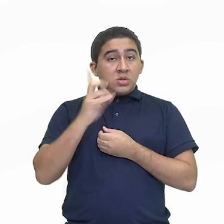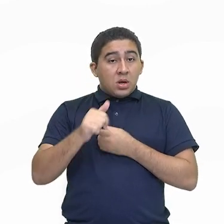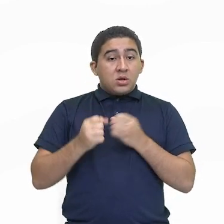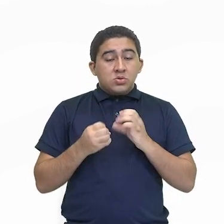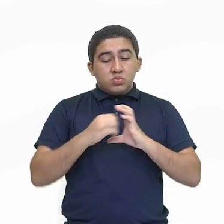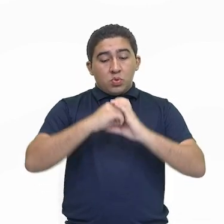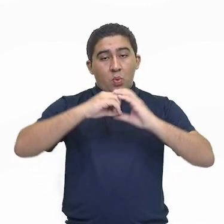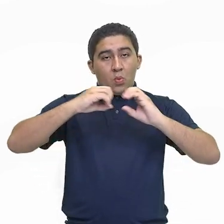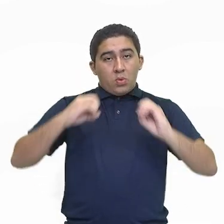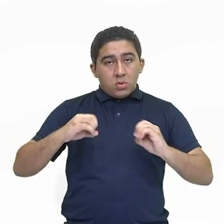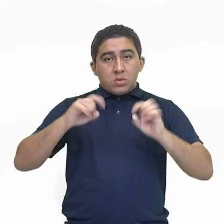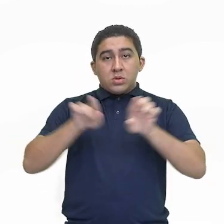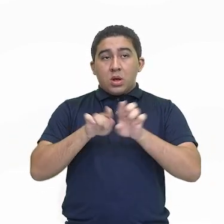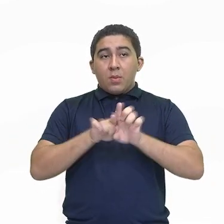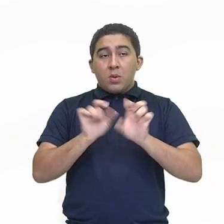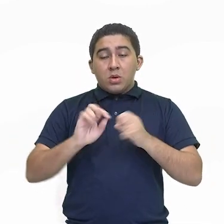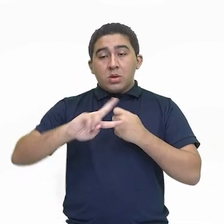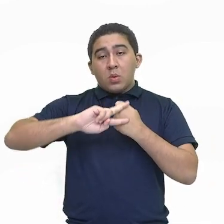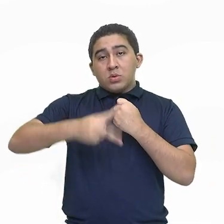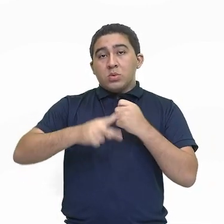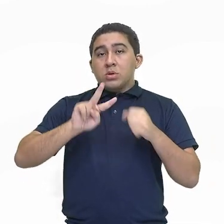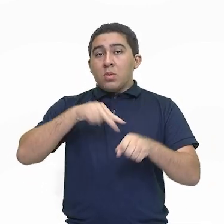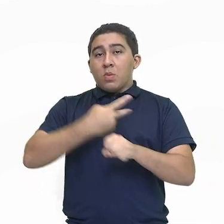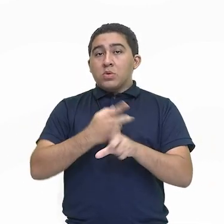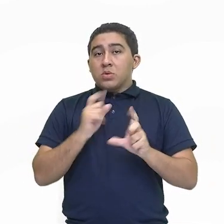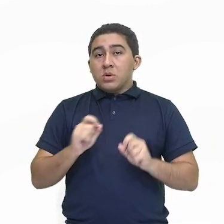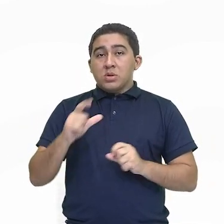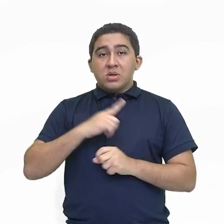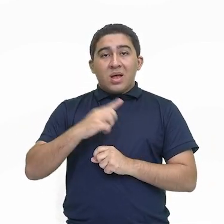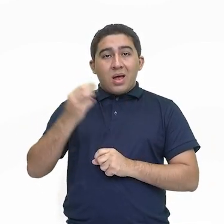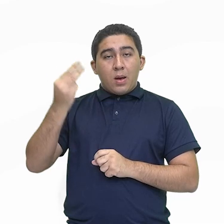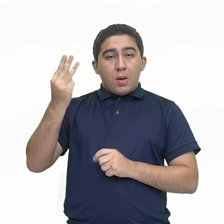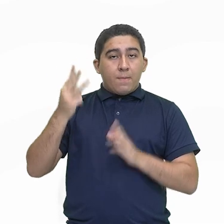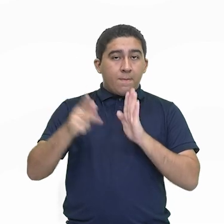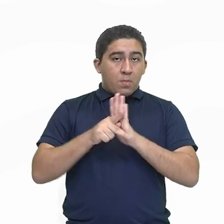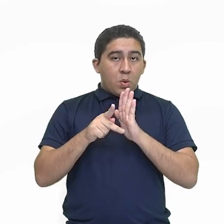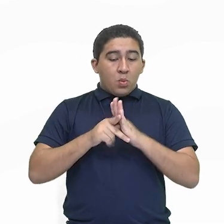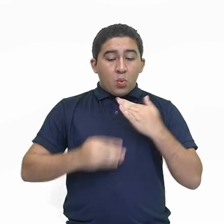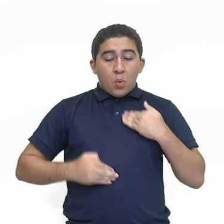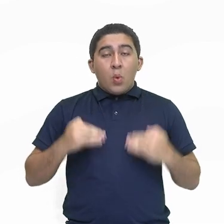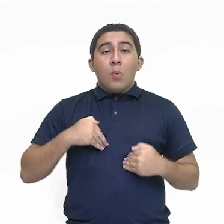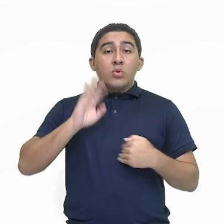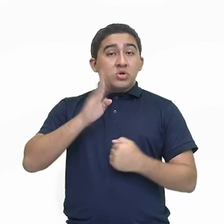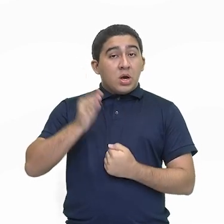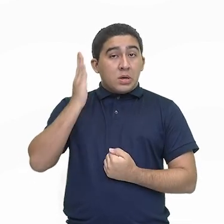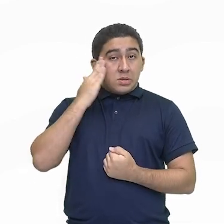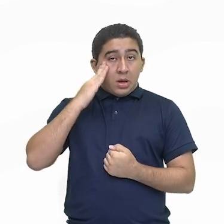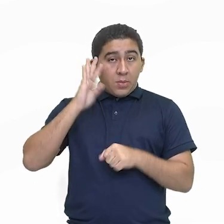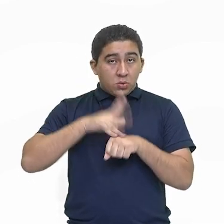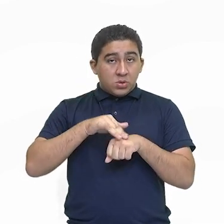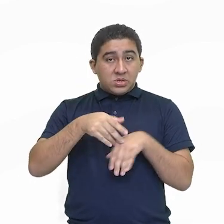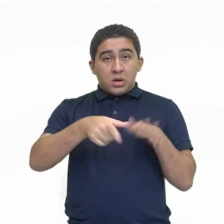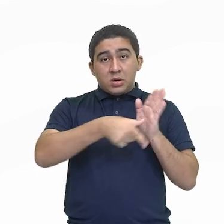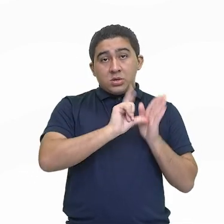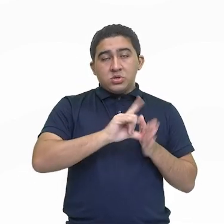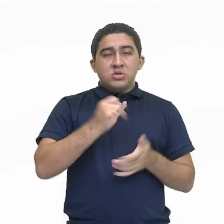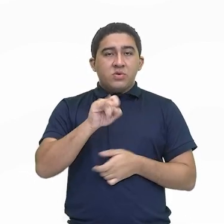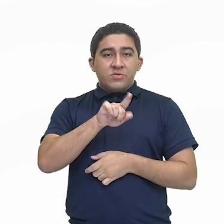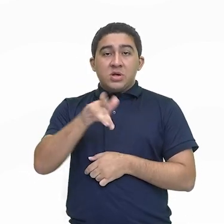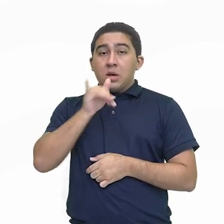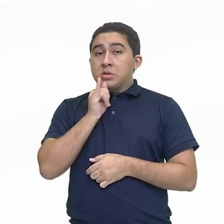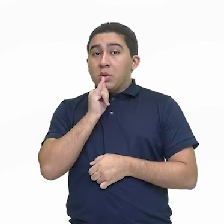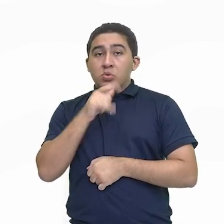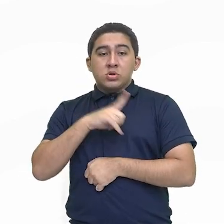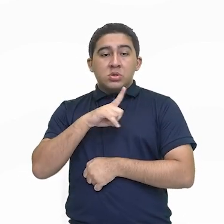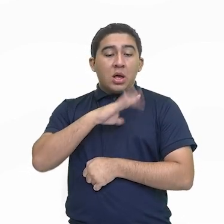delas, e elas desencadeiam ali a formação de memória imunológica, ou seja, se você tomar uma vacina lá quando